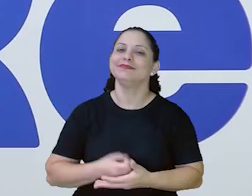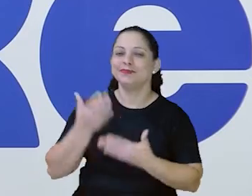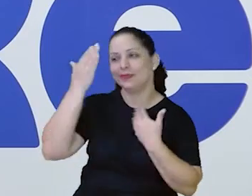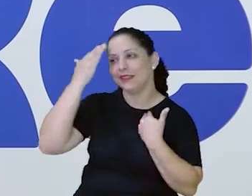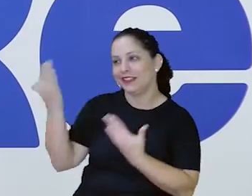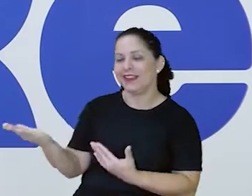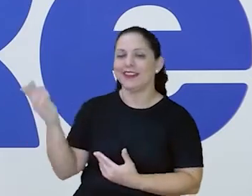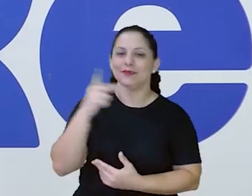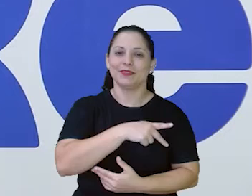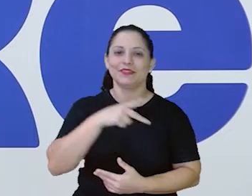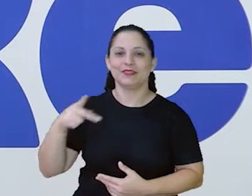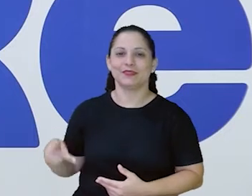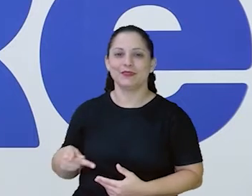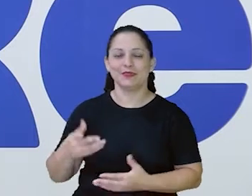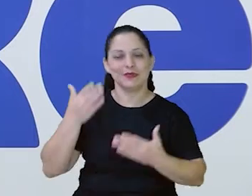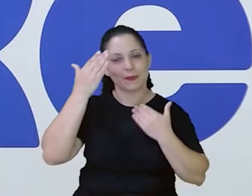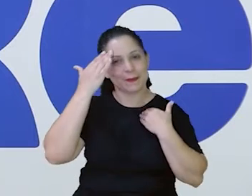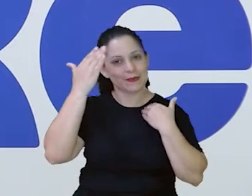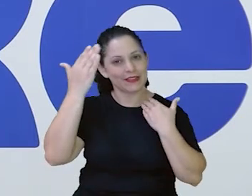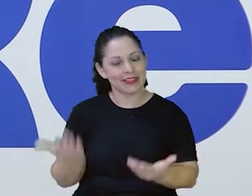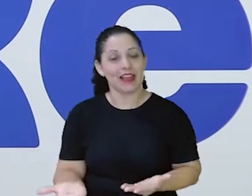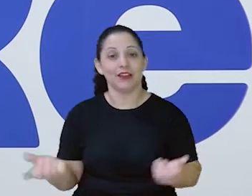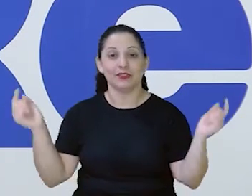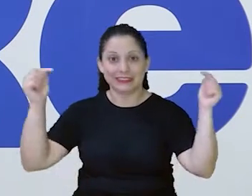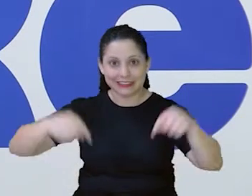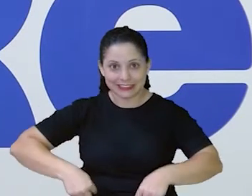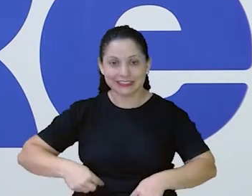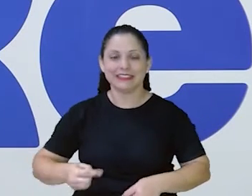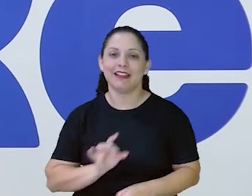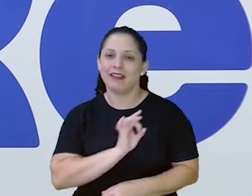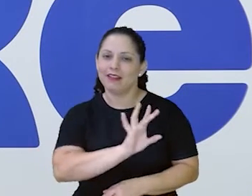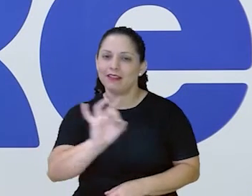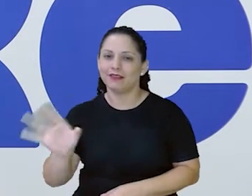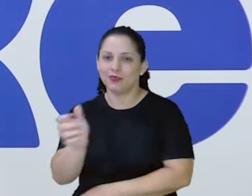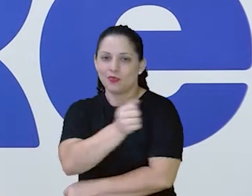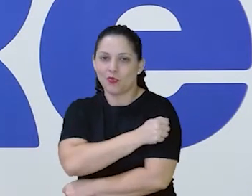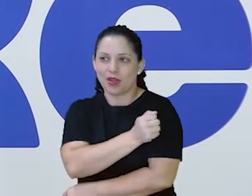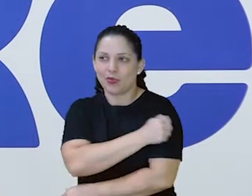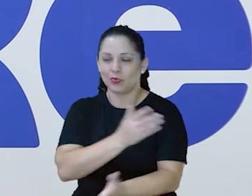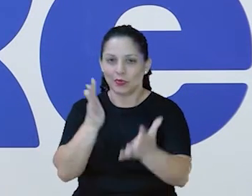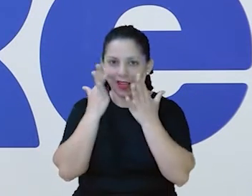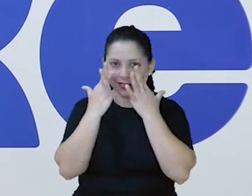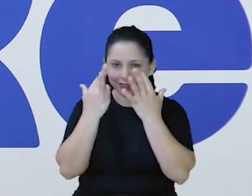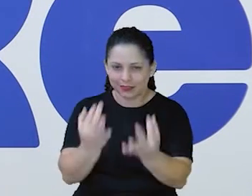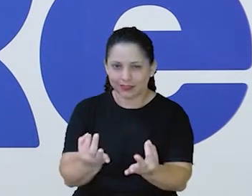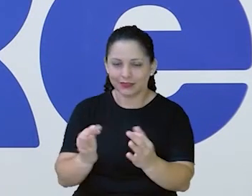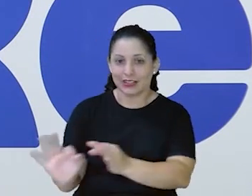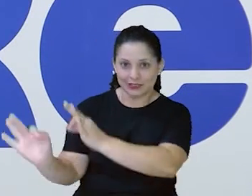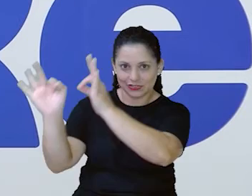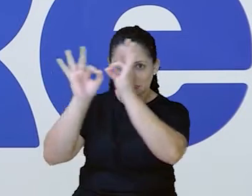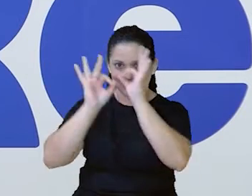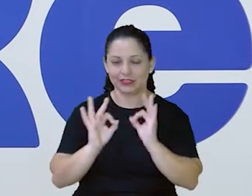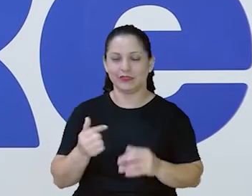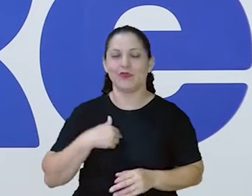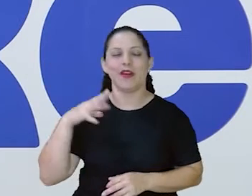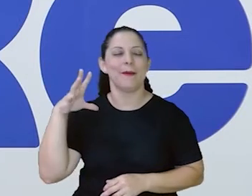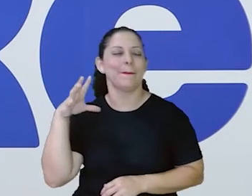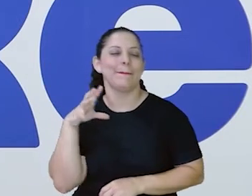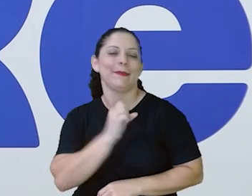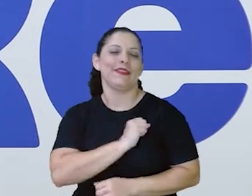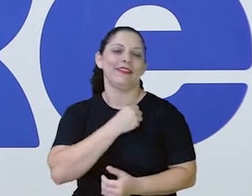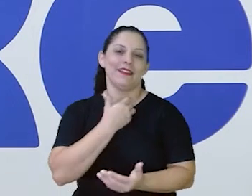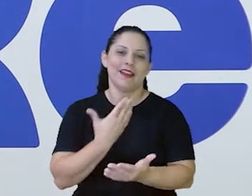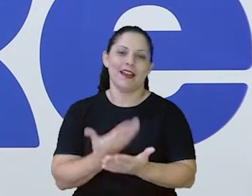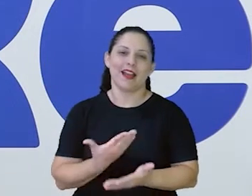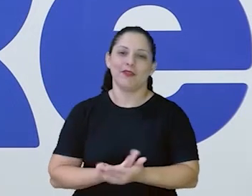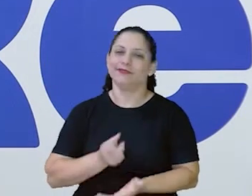professora. Eu quem agradeço, professor. Eles estão aqui atentos, hein? Eles estão acompanhando. E eu, claro, amei a aula,